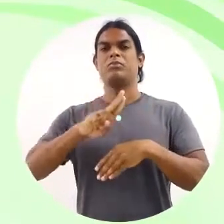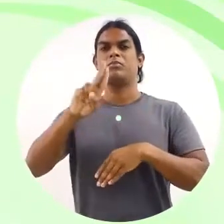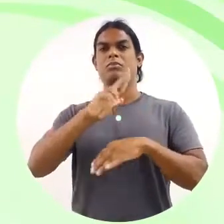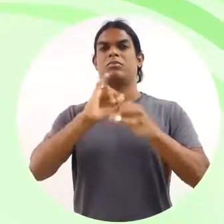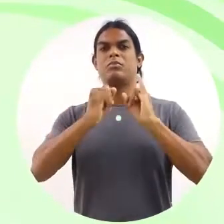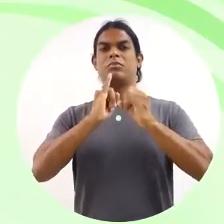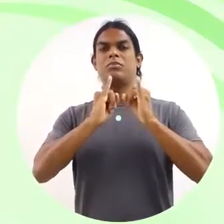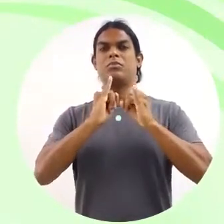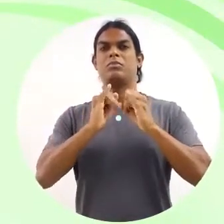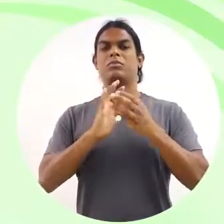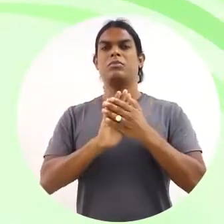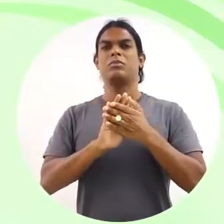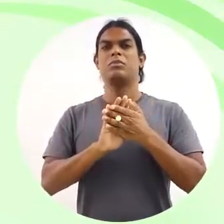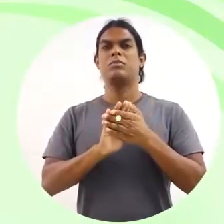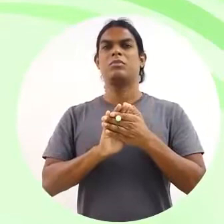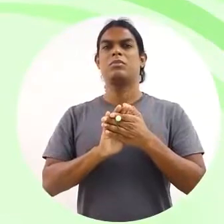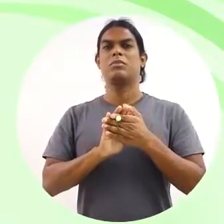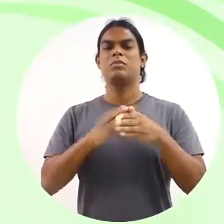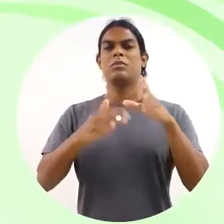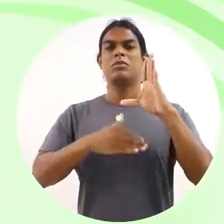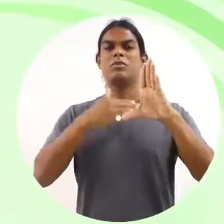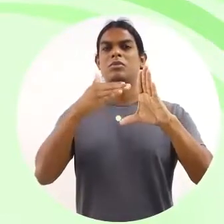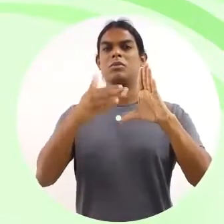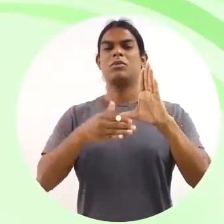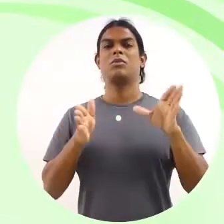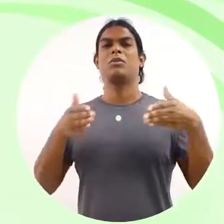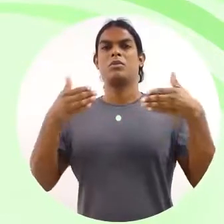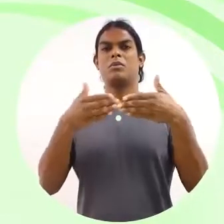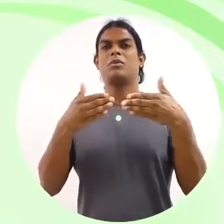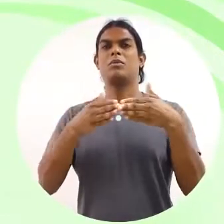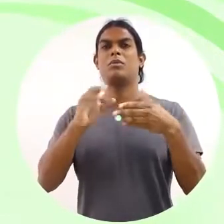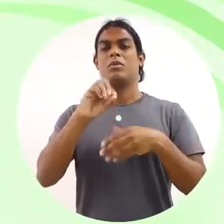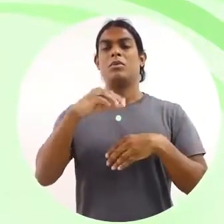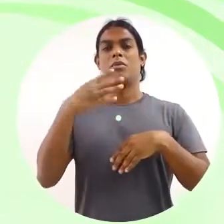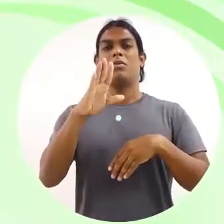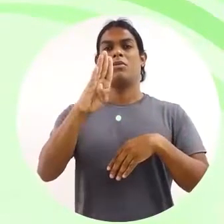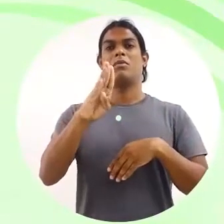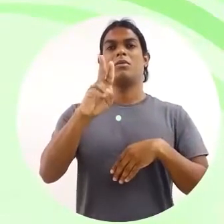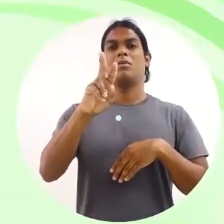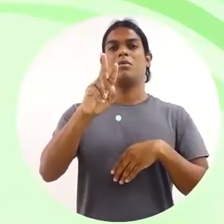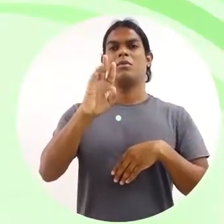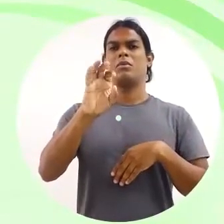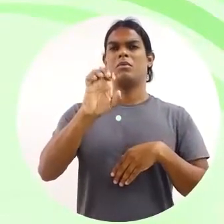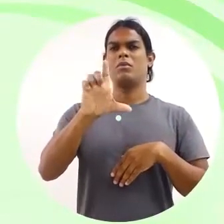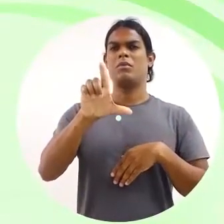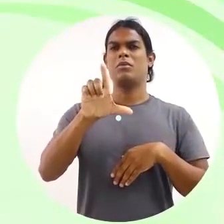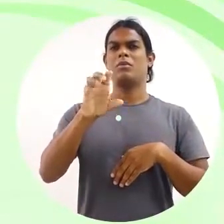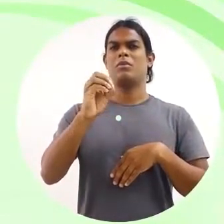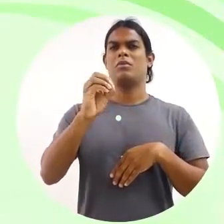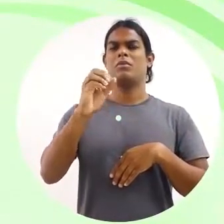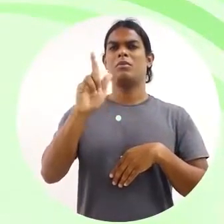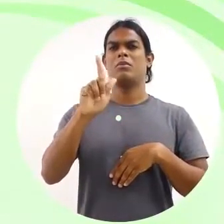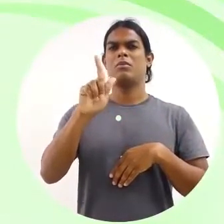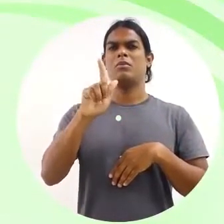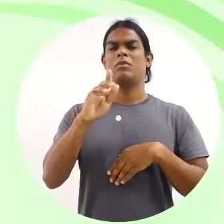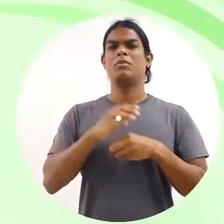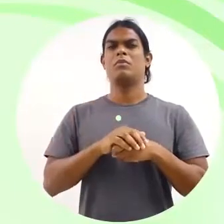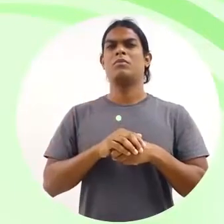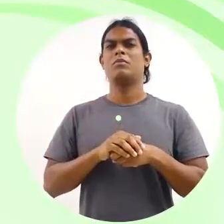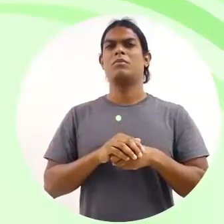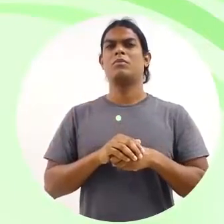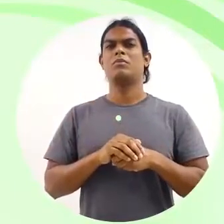uma página específica, um blog que você queira criar, ou utilizando páginas e meios que já existem para